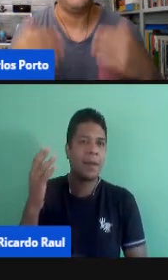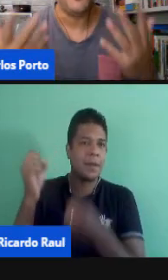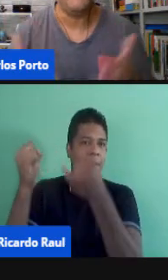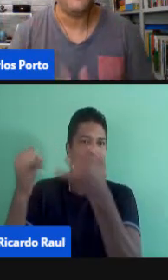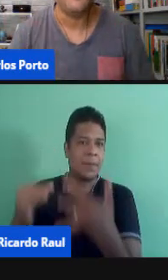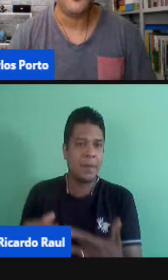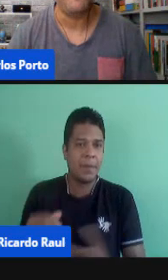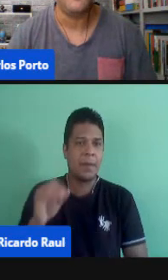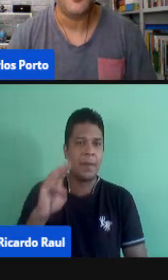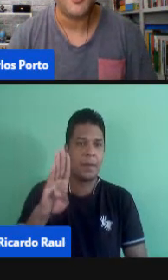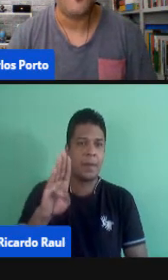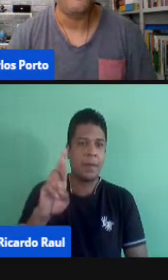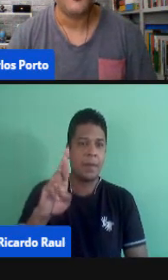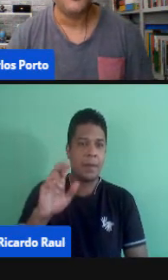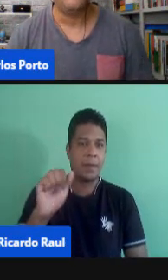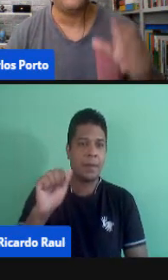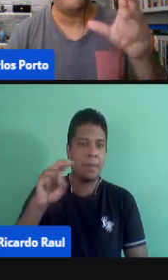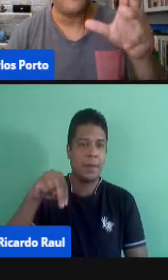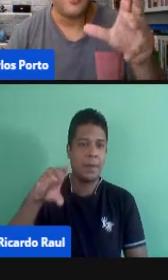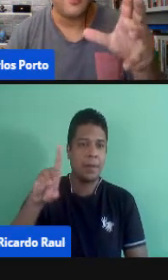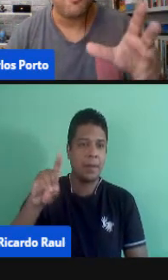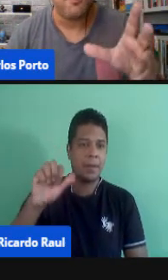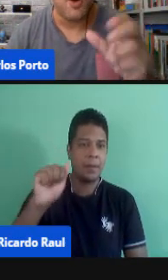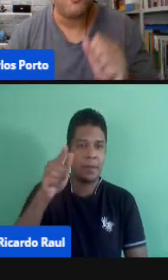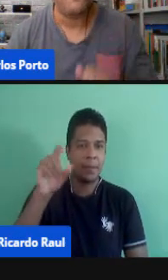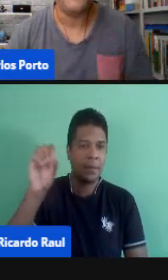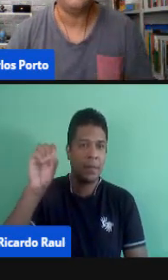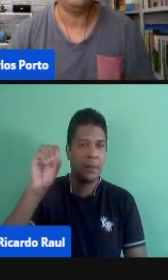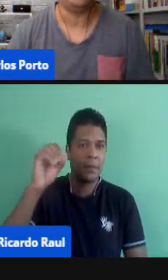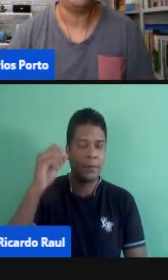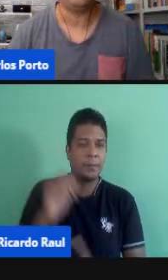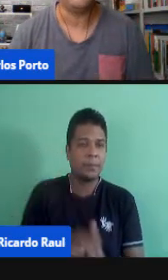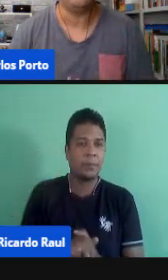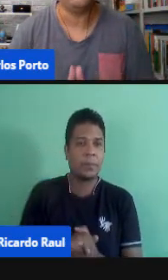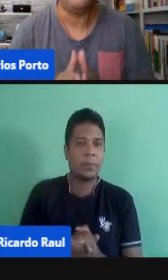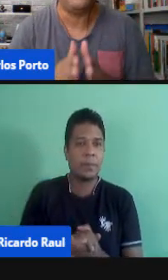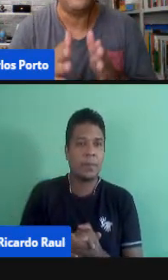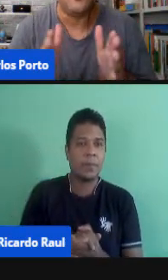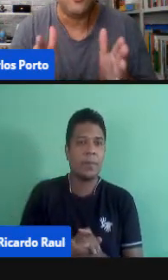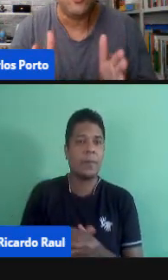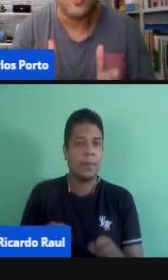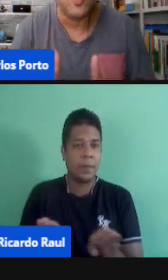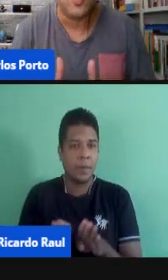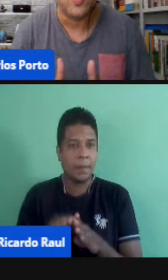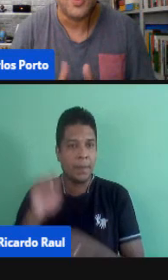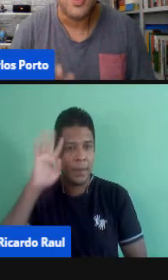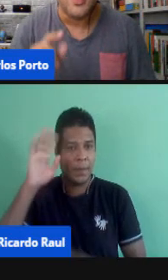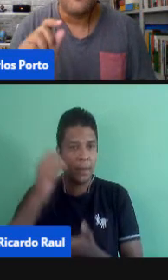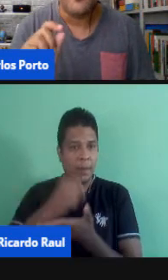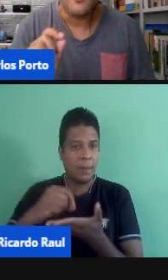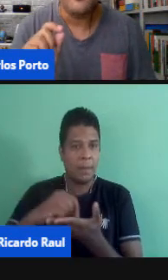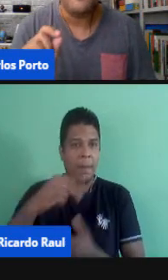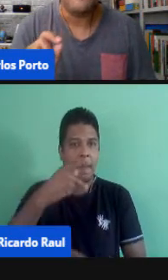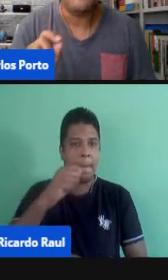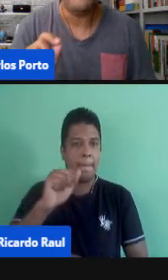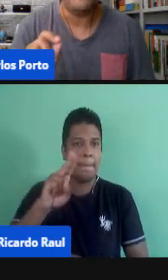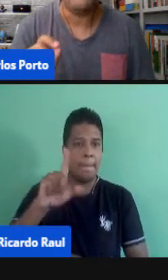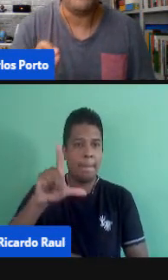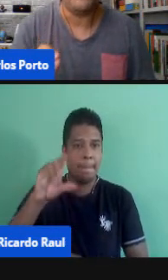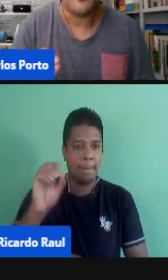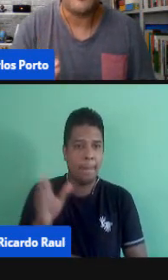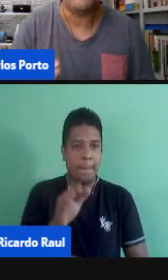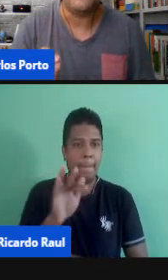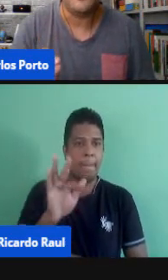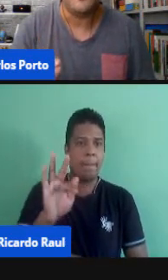nós aprendemos, né, em tempo integral, do que fala Paulo Freire, quando nós falamos sobre os círculos de cultura, mas é interessante